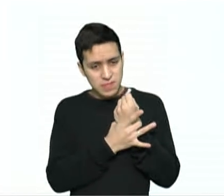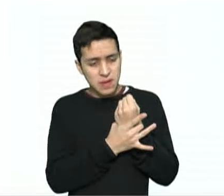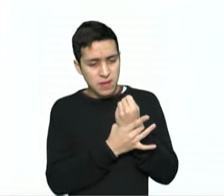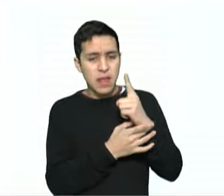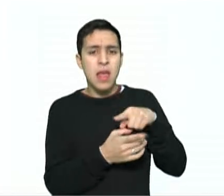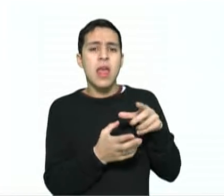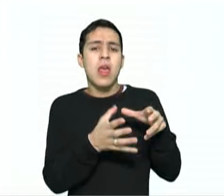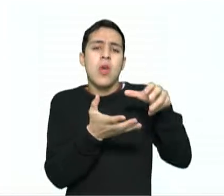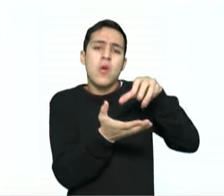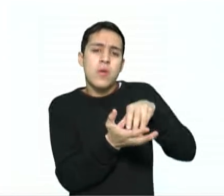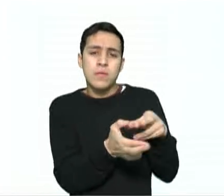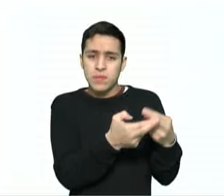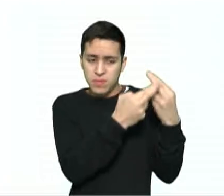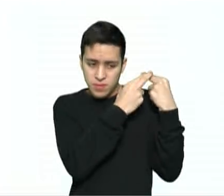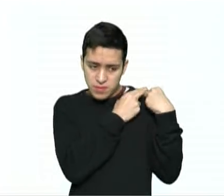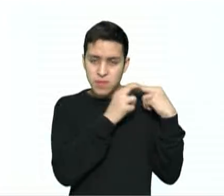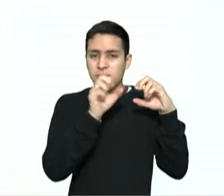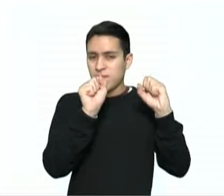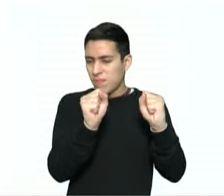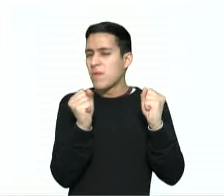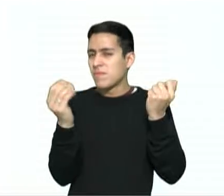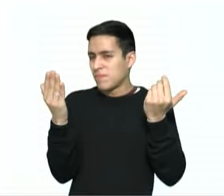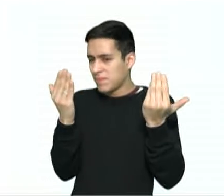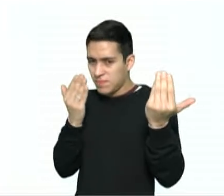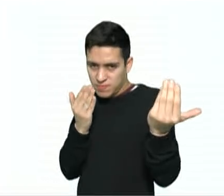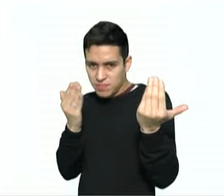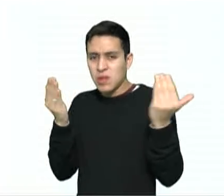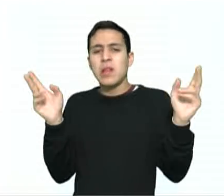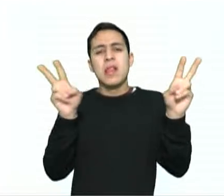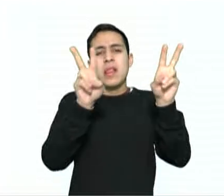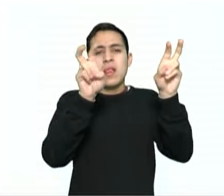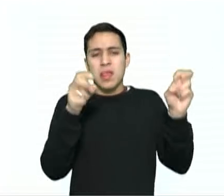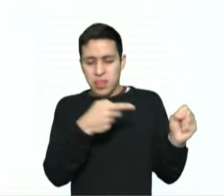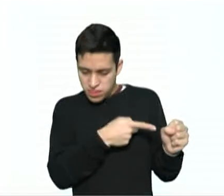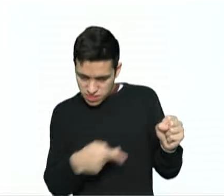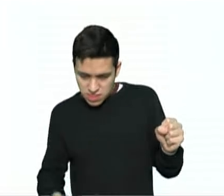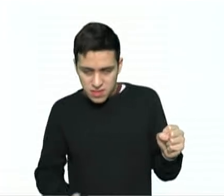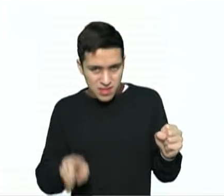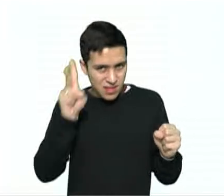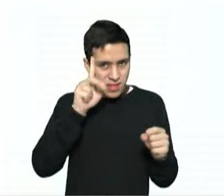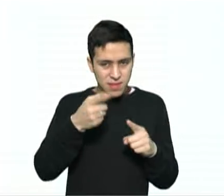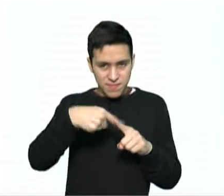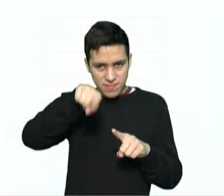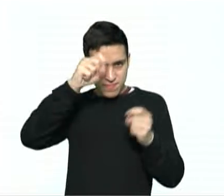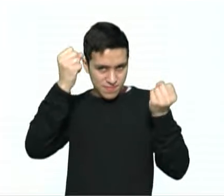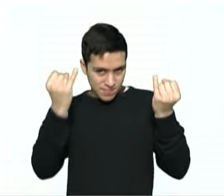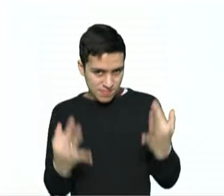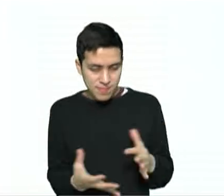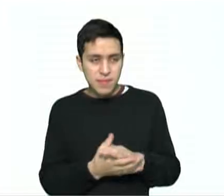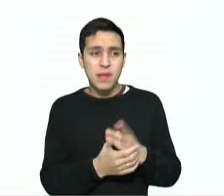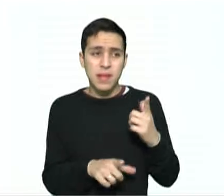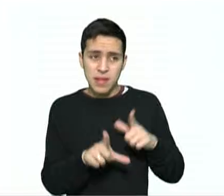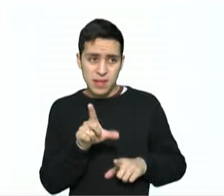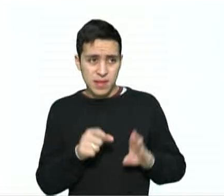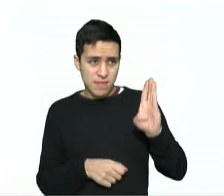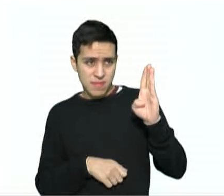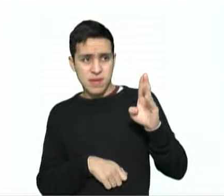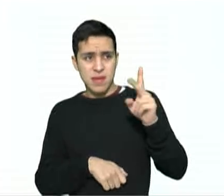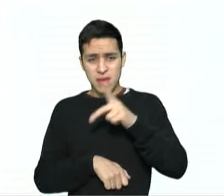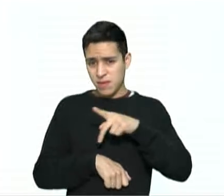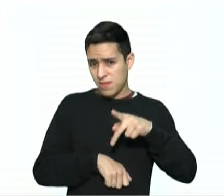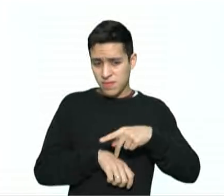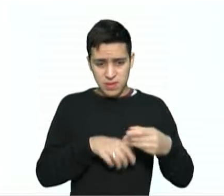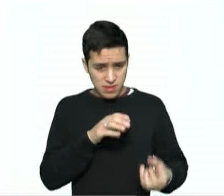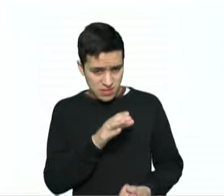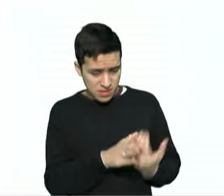responsável. É aquele que a gente pode fazer um paralelo com o título de presidente, lembra que nós falamos? Letra B, os países definem